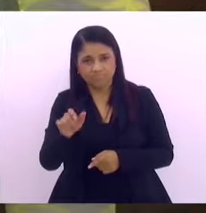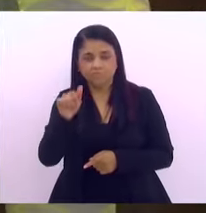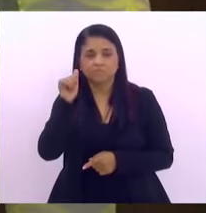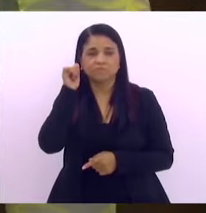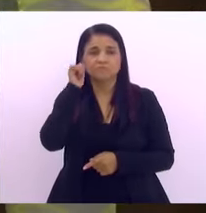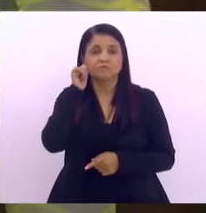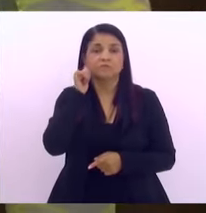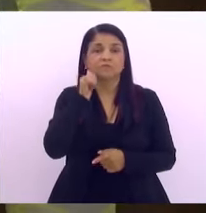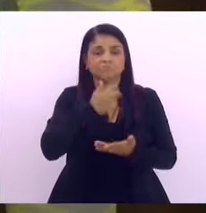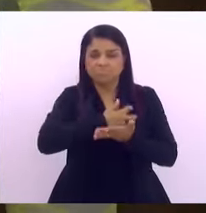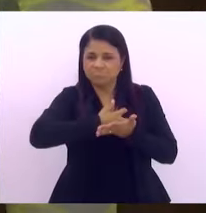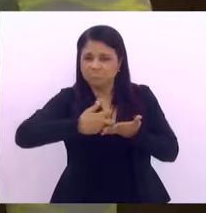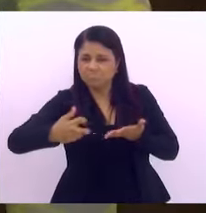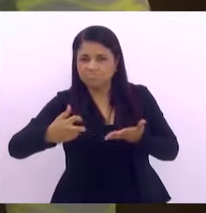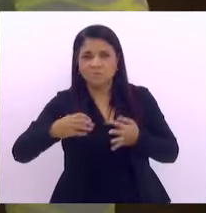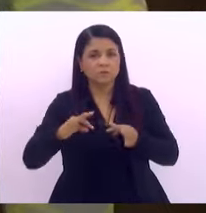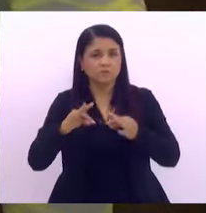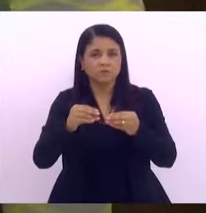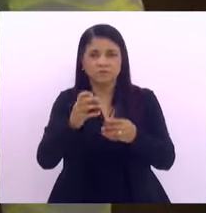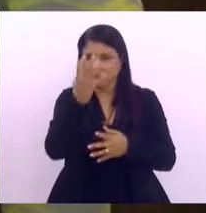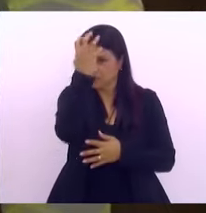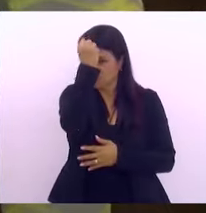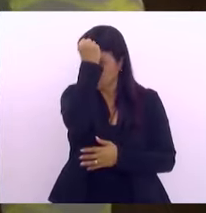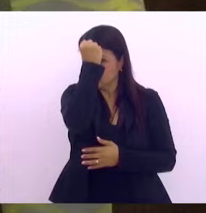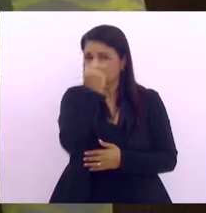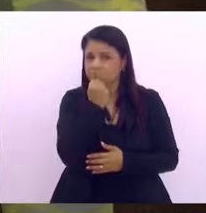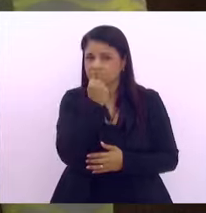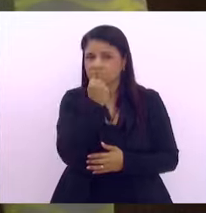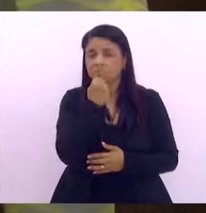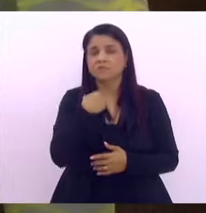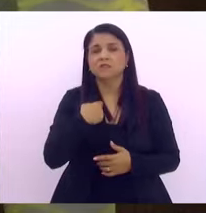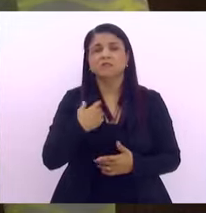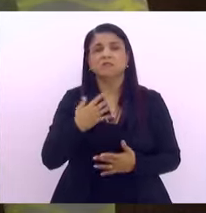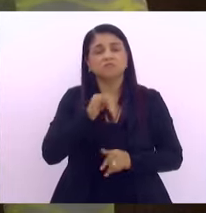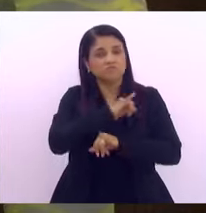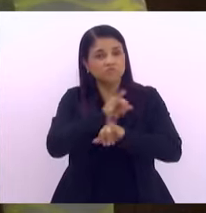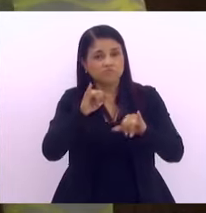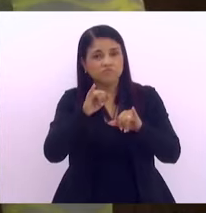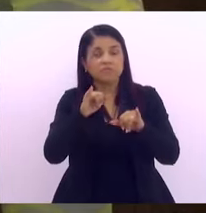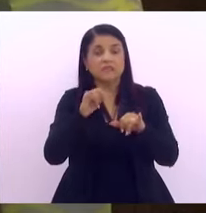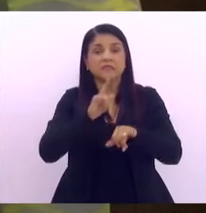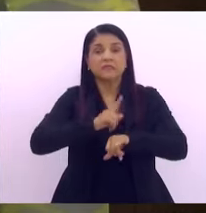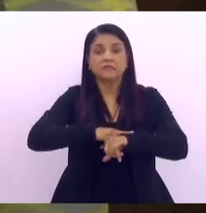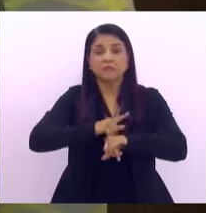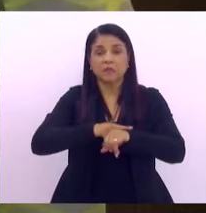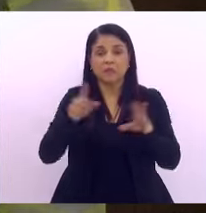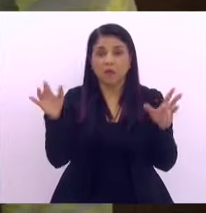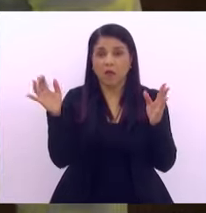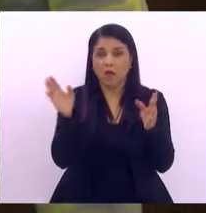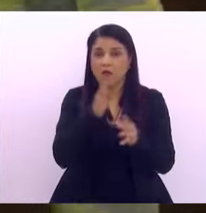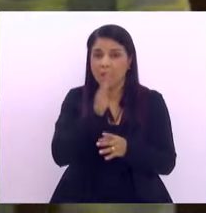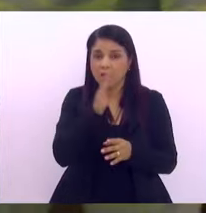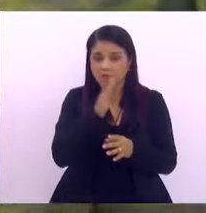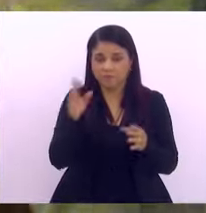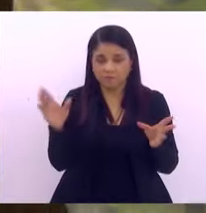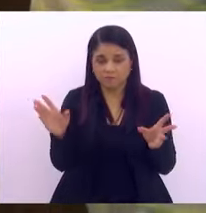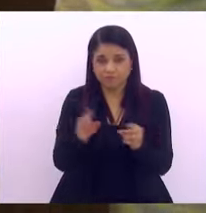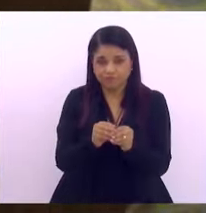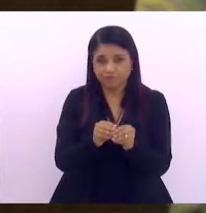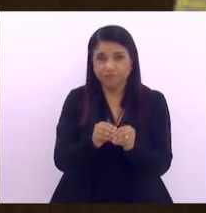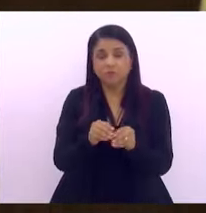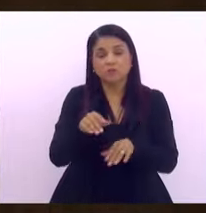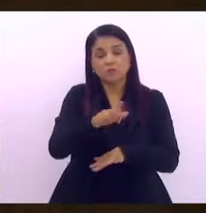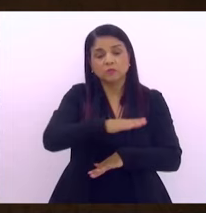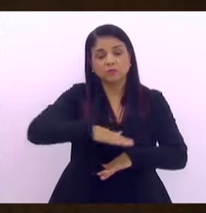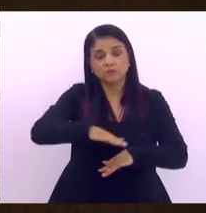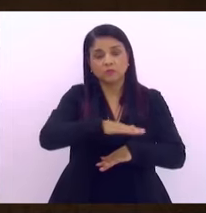atos terroristas, mas queria levantar uma reflexão que talvez eu não tenha tempo hábil para esgotar, que é sobre o estabelecimento do Estado de